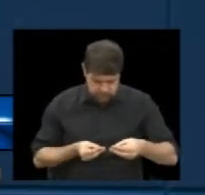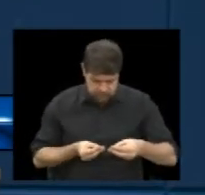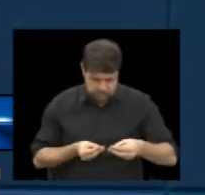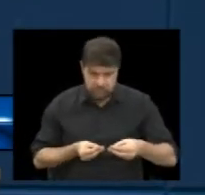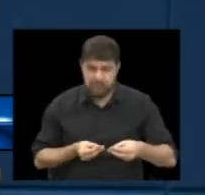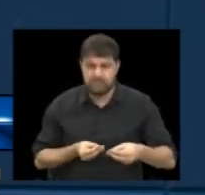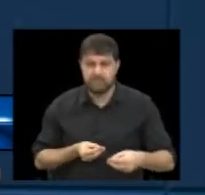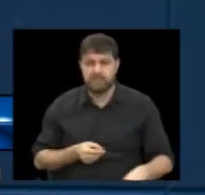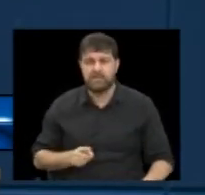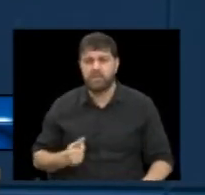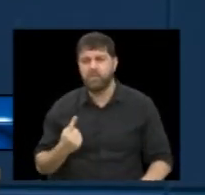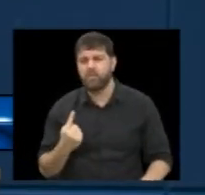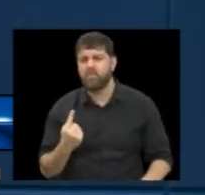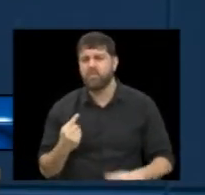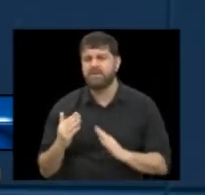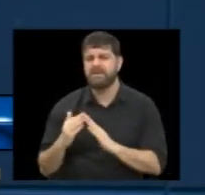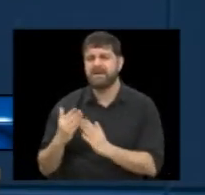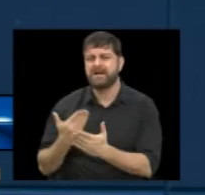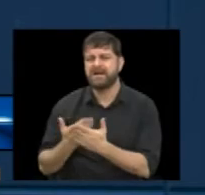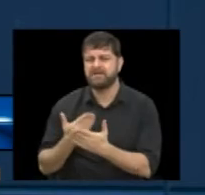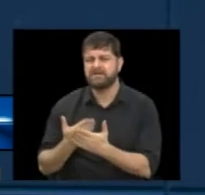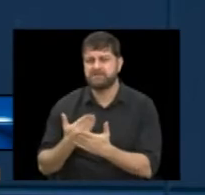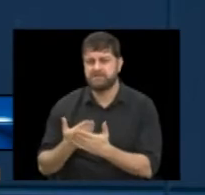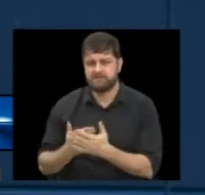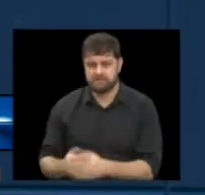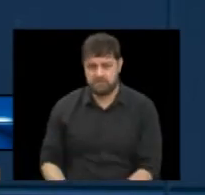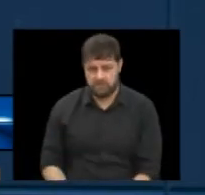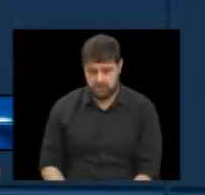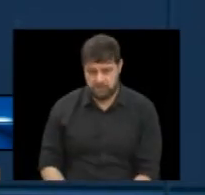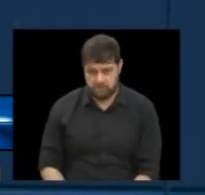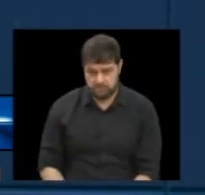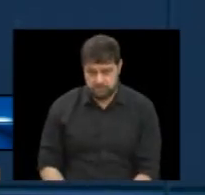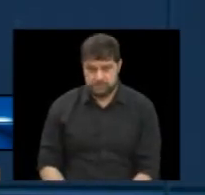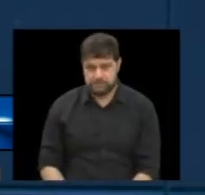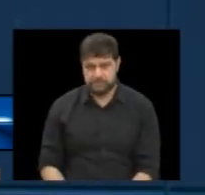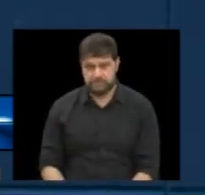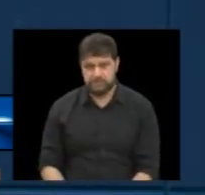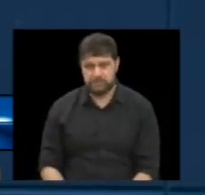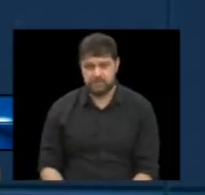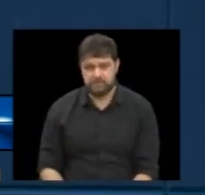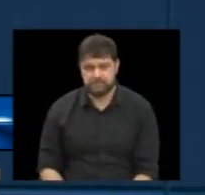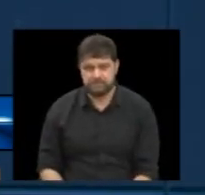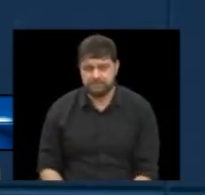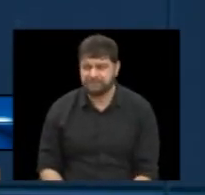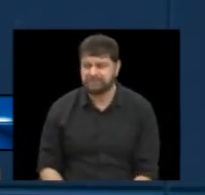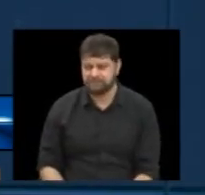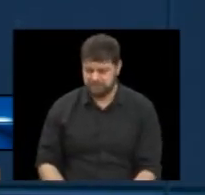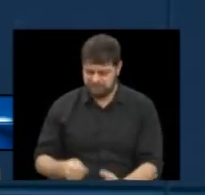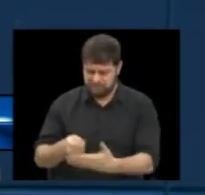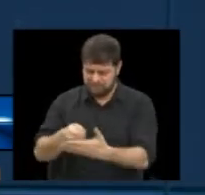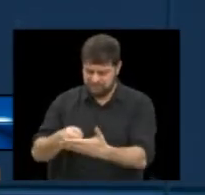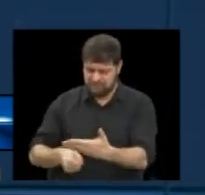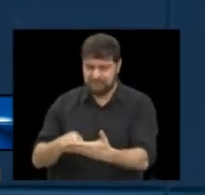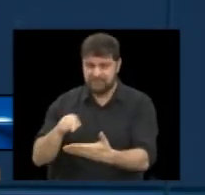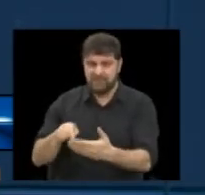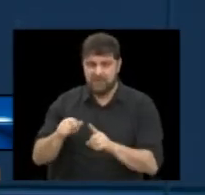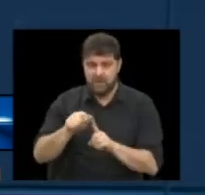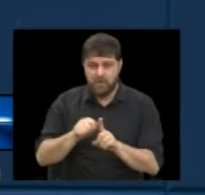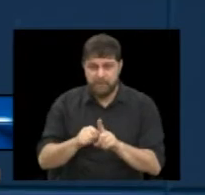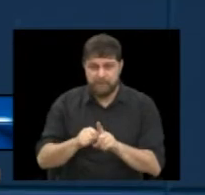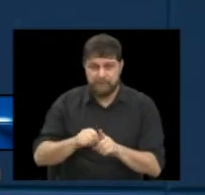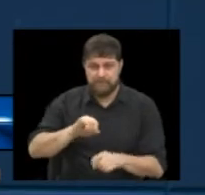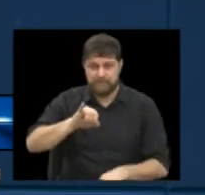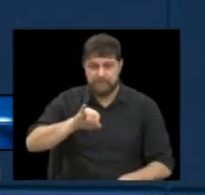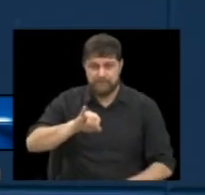de uma escola municipal, professor Hilário Pereira Magro Júnior, dizendo que no mês de junho a escola não tem recebido